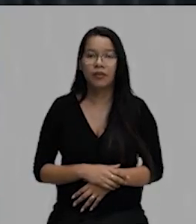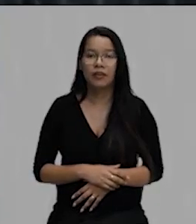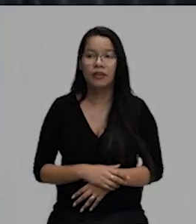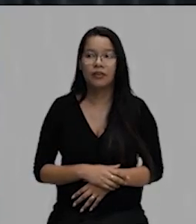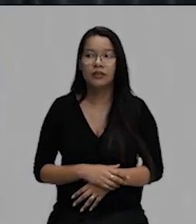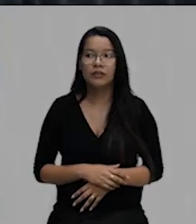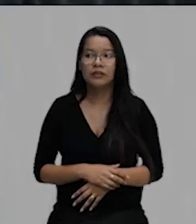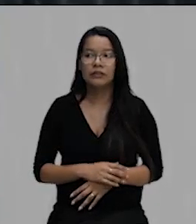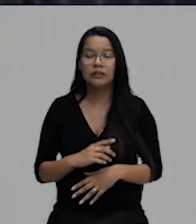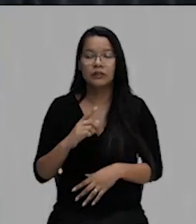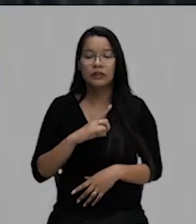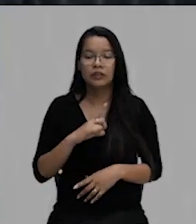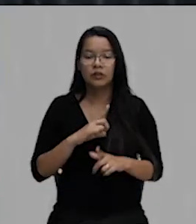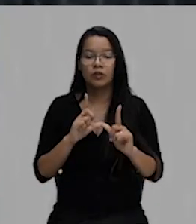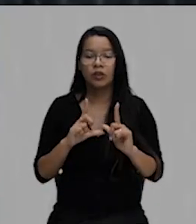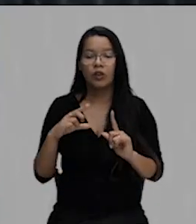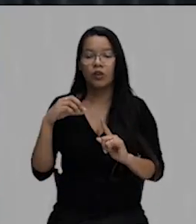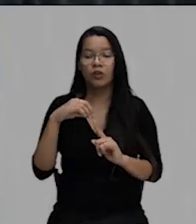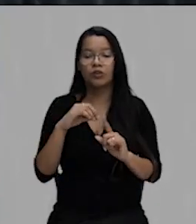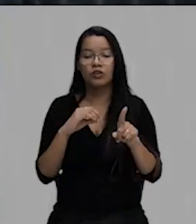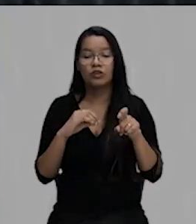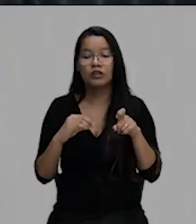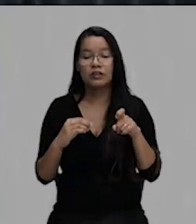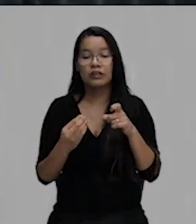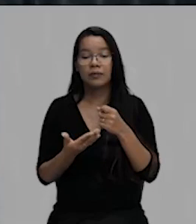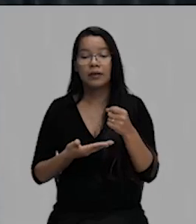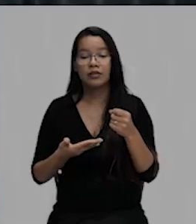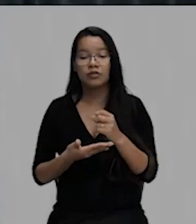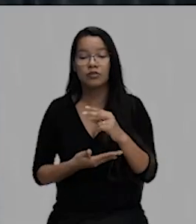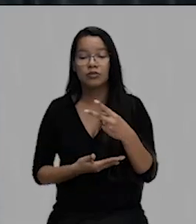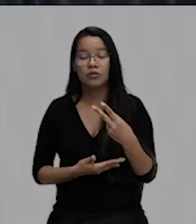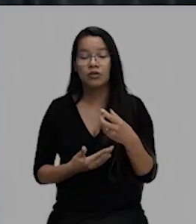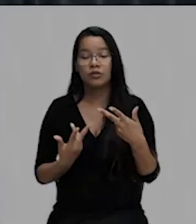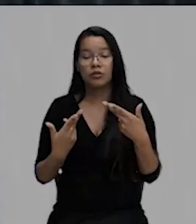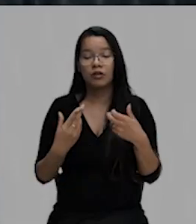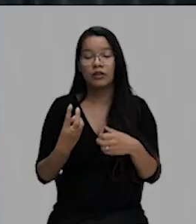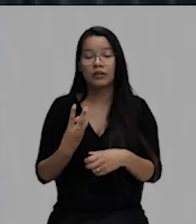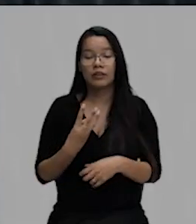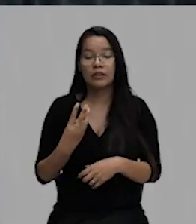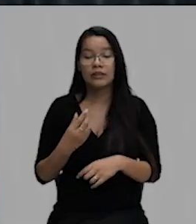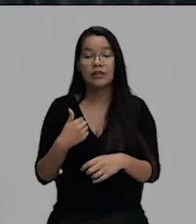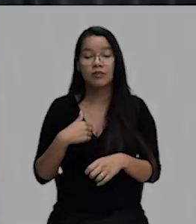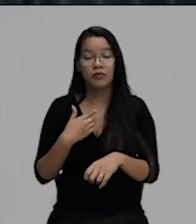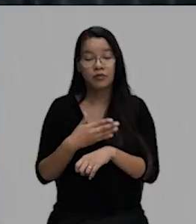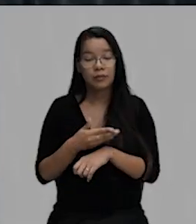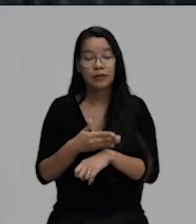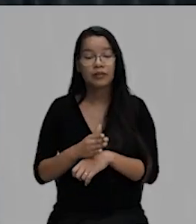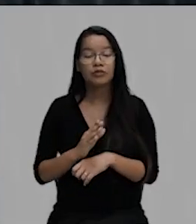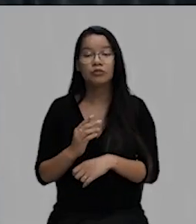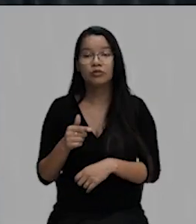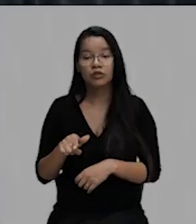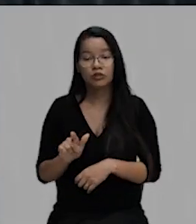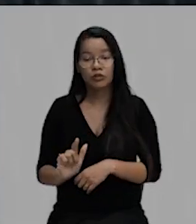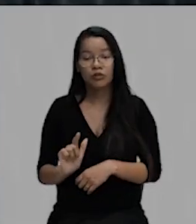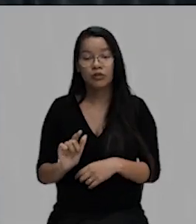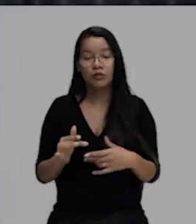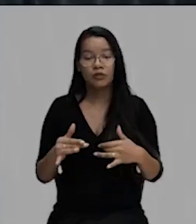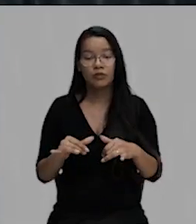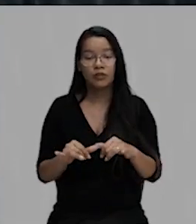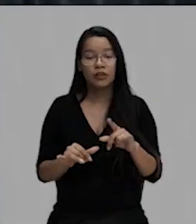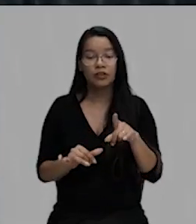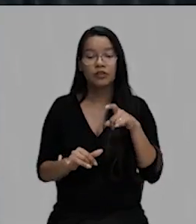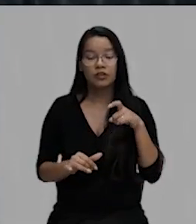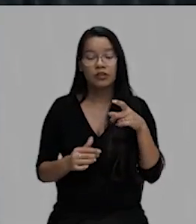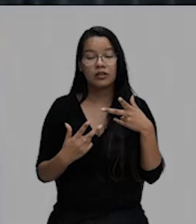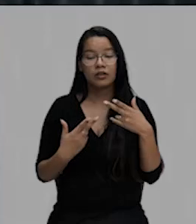Ó, aqui eu vou ter log de x na base 2 igual a 3. E vou aplicar de novo. Vai ficar agora x sendo igual